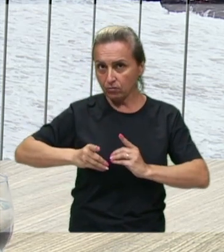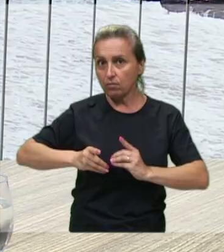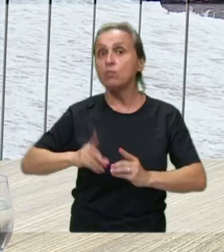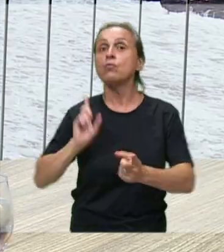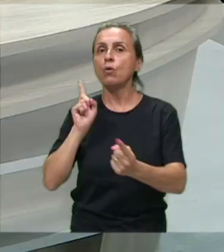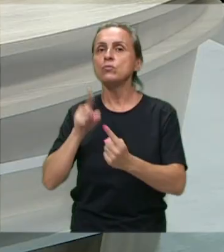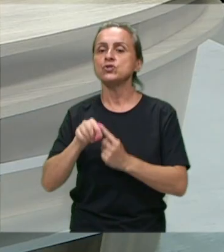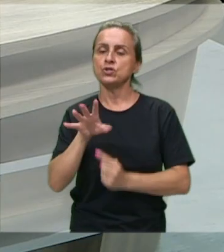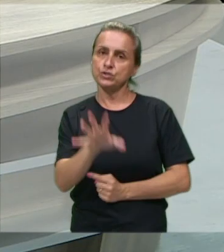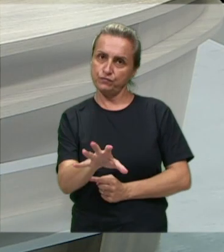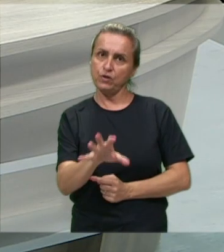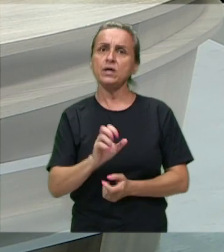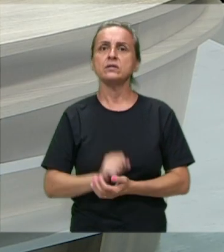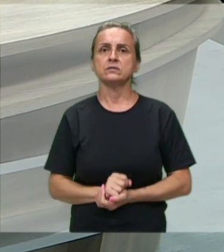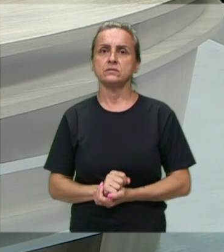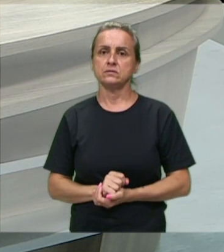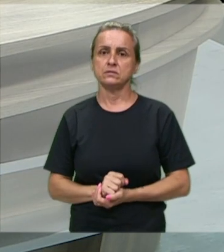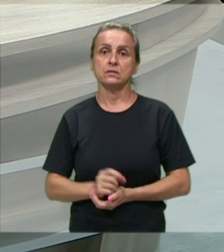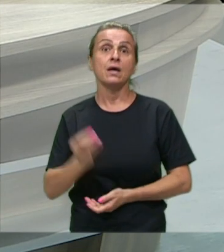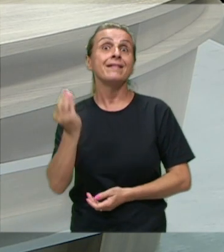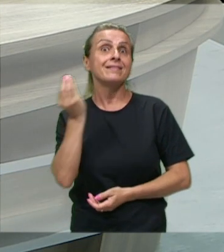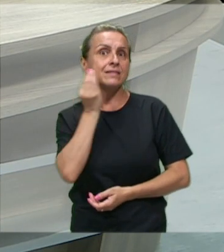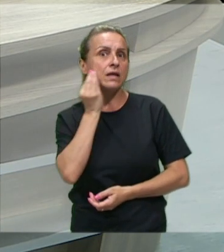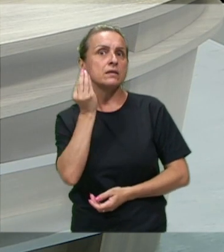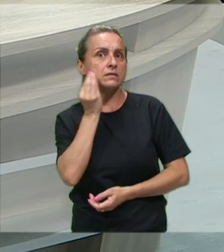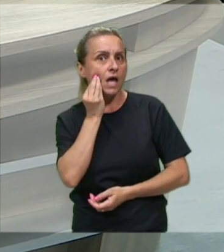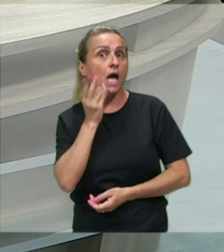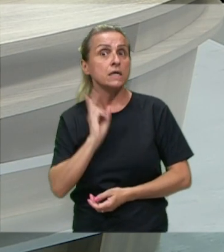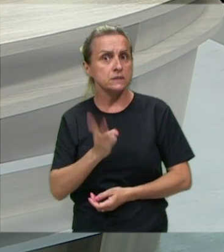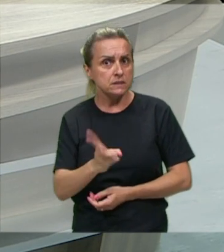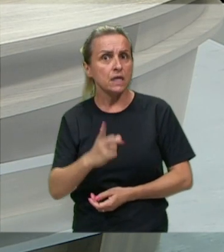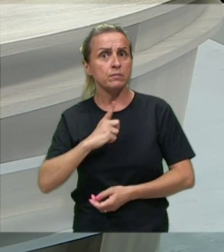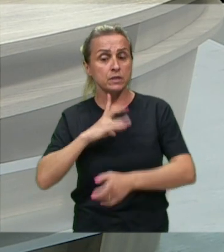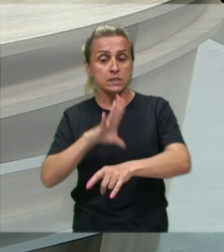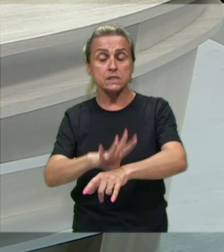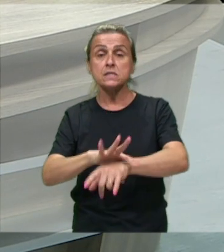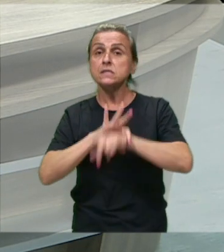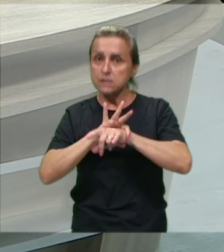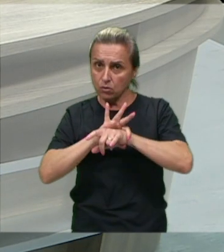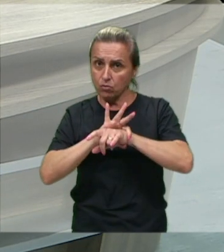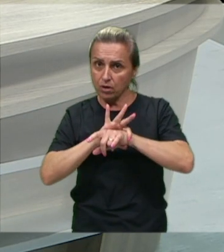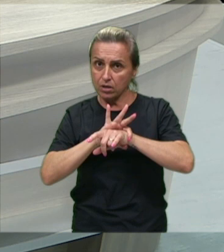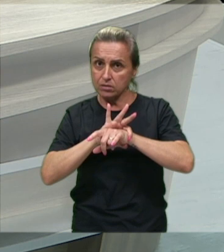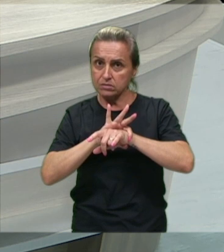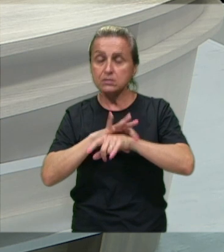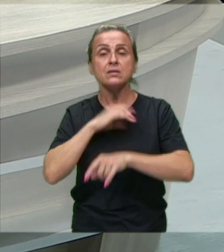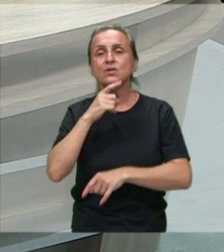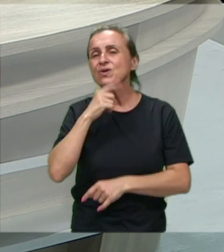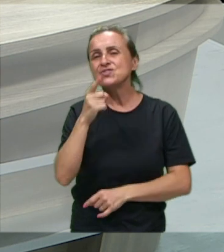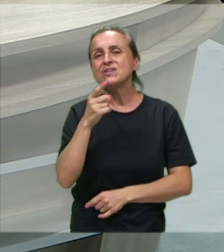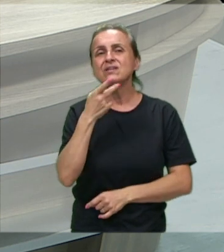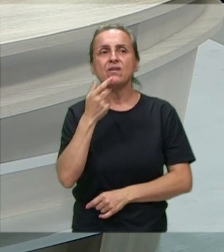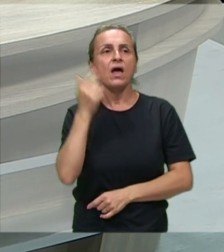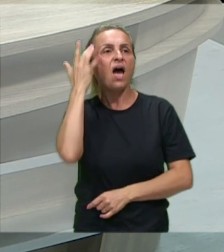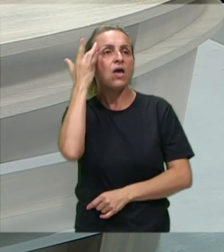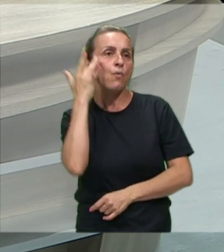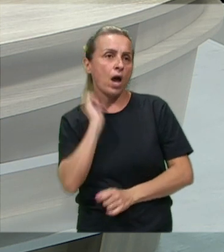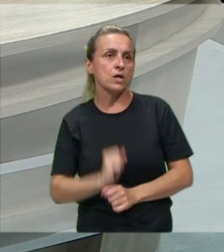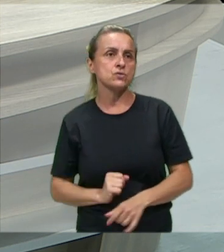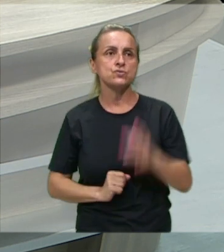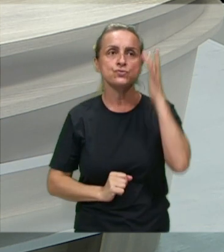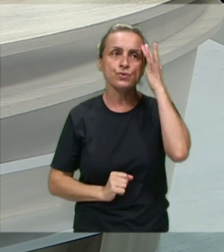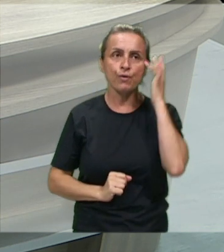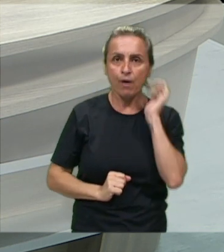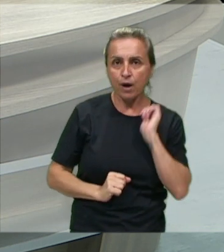frente com qualquer departamento, estando numa forma muito segura. Não há mais aquele achismo, eu acho que não tem peixe aqui, eu acho que não tem